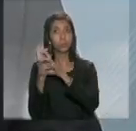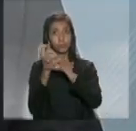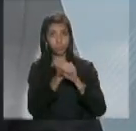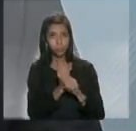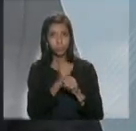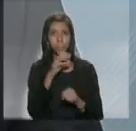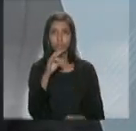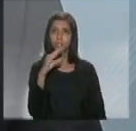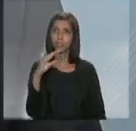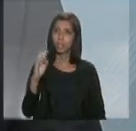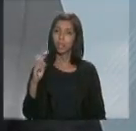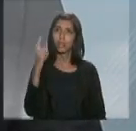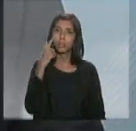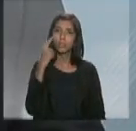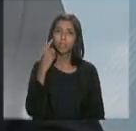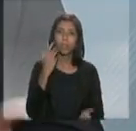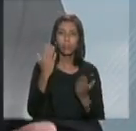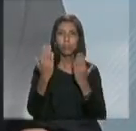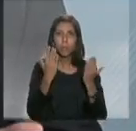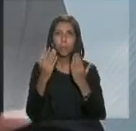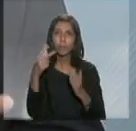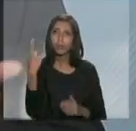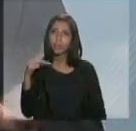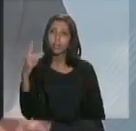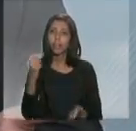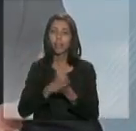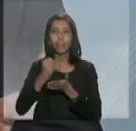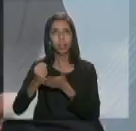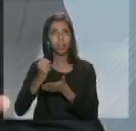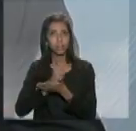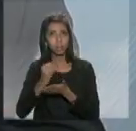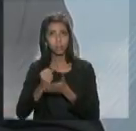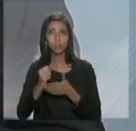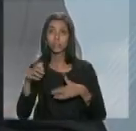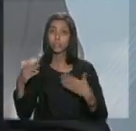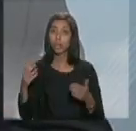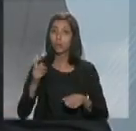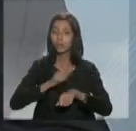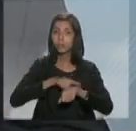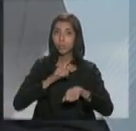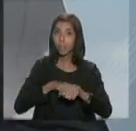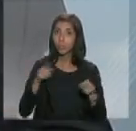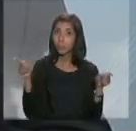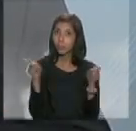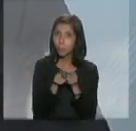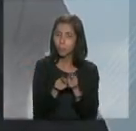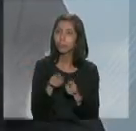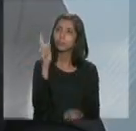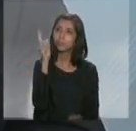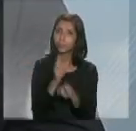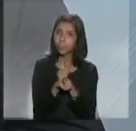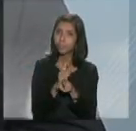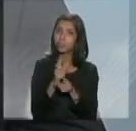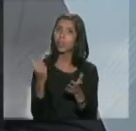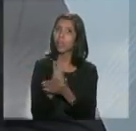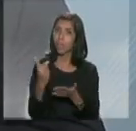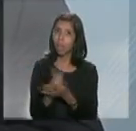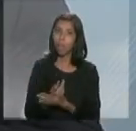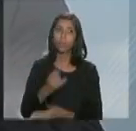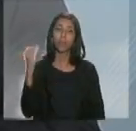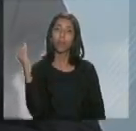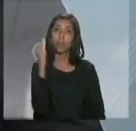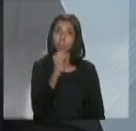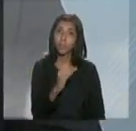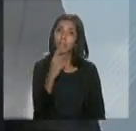o tribunal tem cruzado a base de servidores com a base do CISOB, que é dos cartórios. Com isso, ele, num prazo muito mais curto, ele identifica uma irregularidade